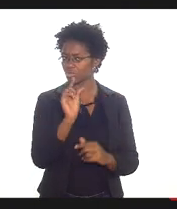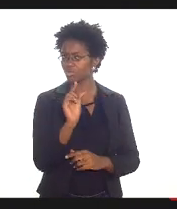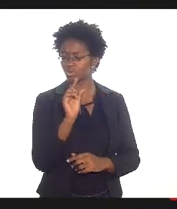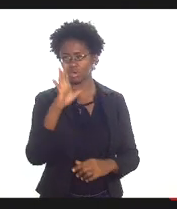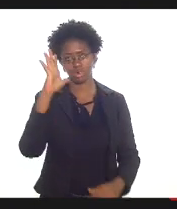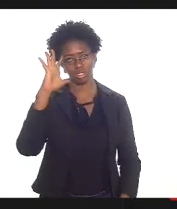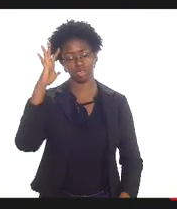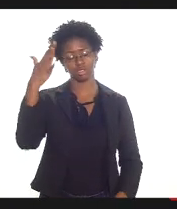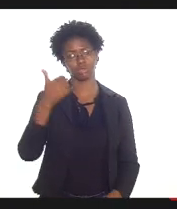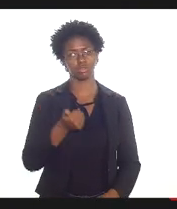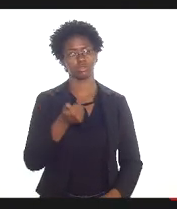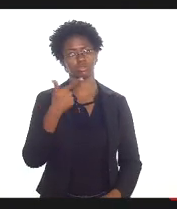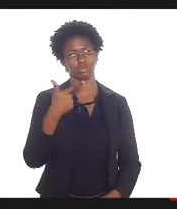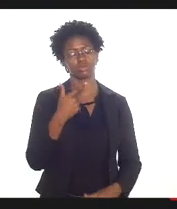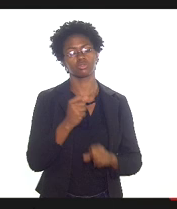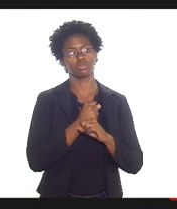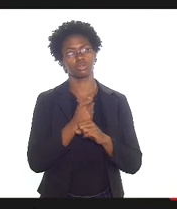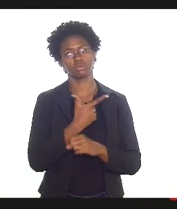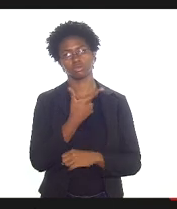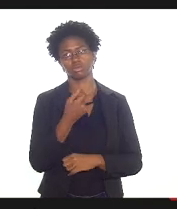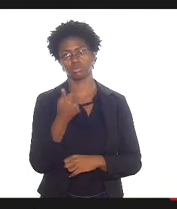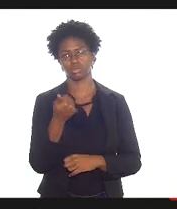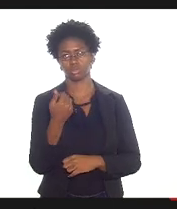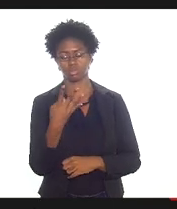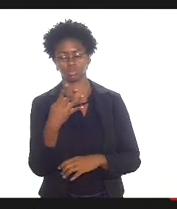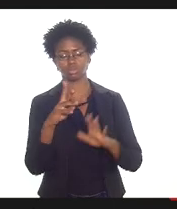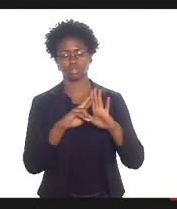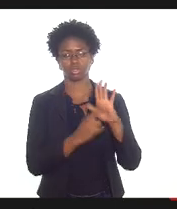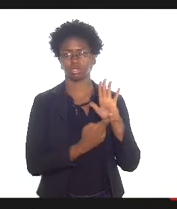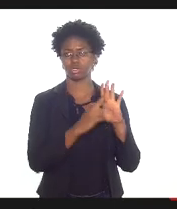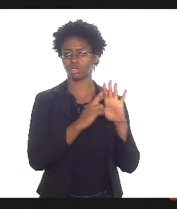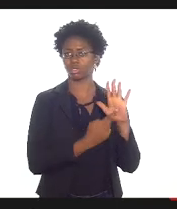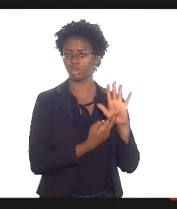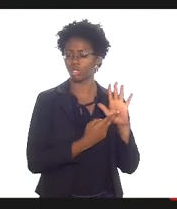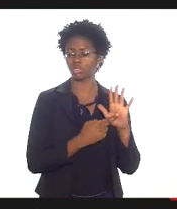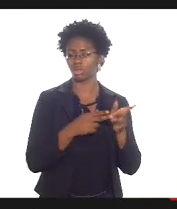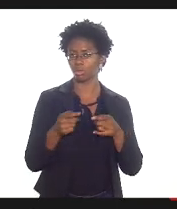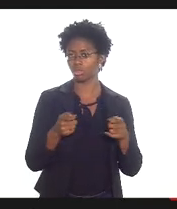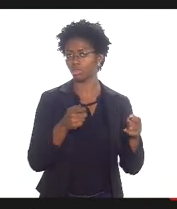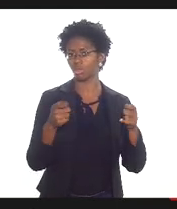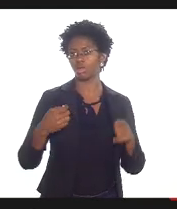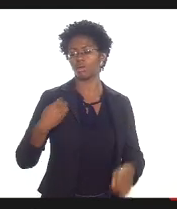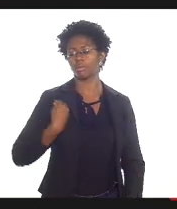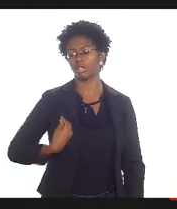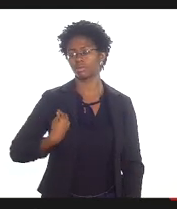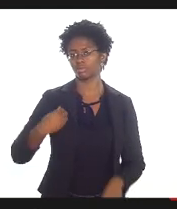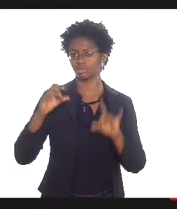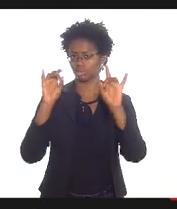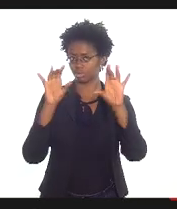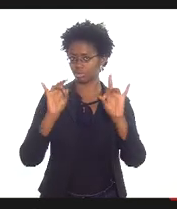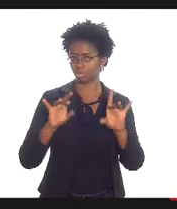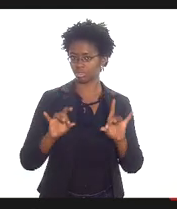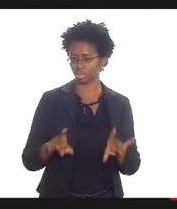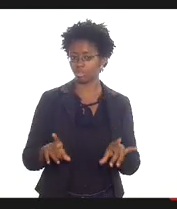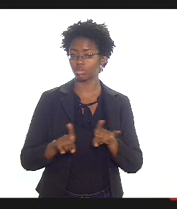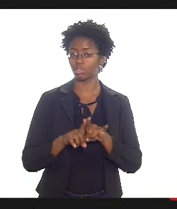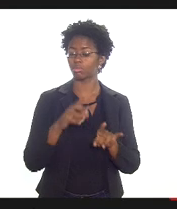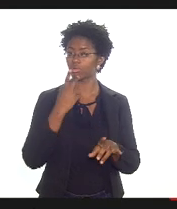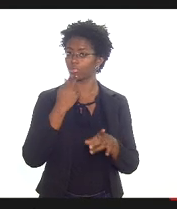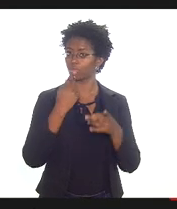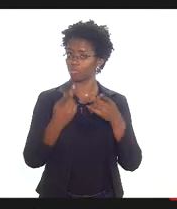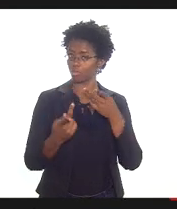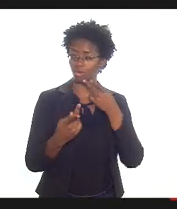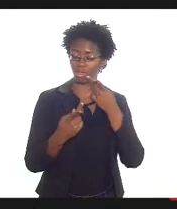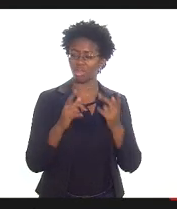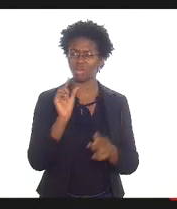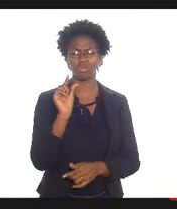número 12 de 2014, que regula a apuração das participações especiais. E vamos falar um